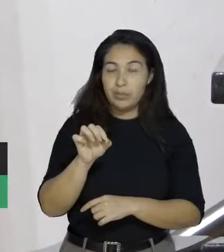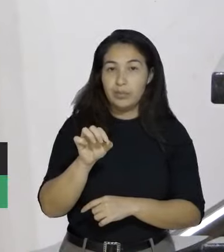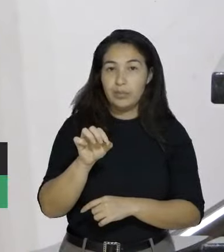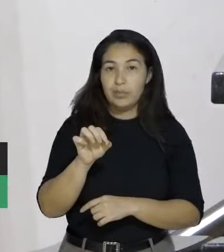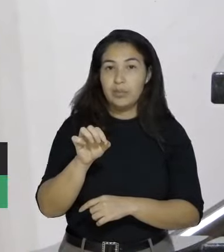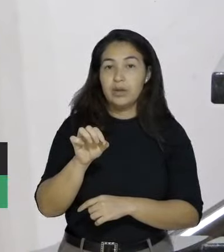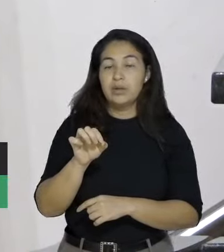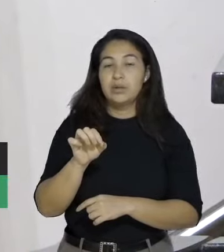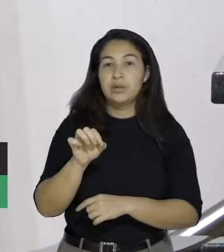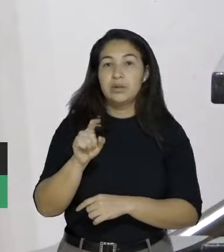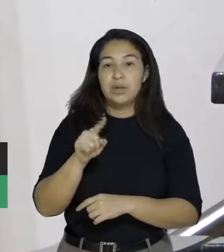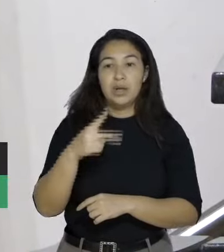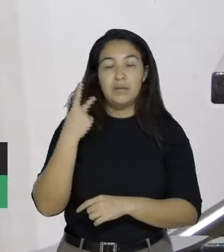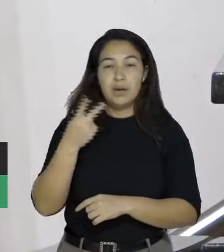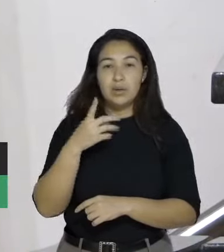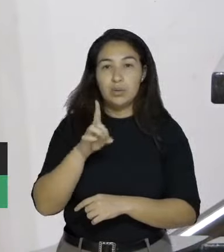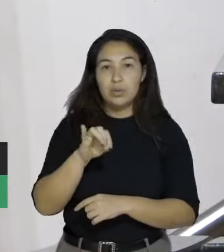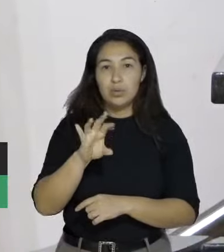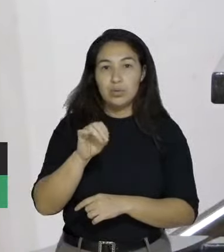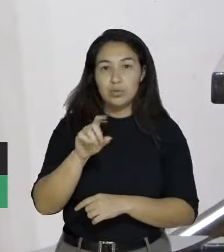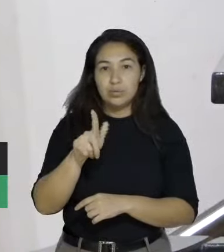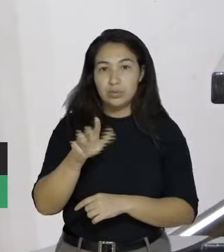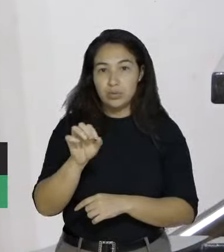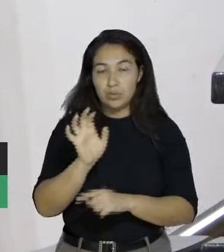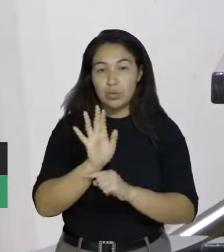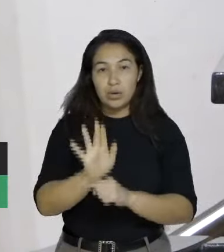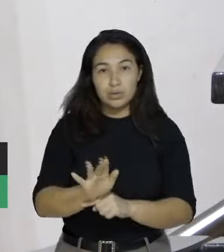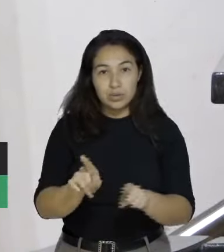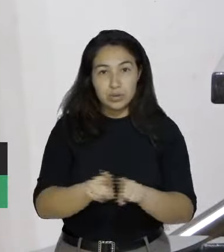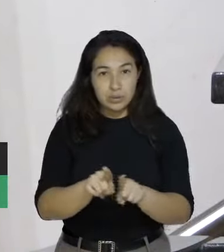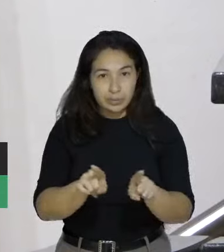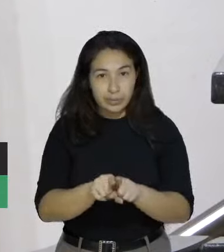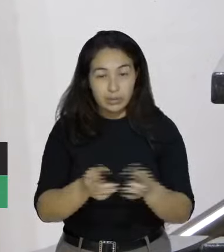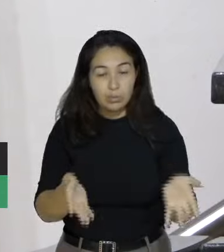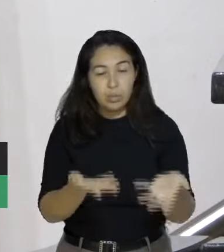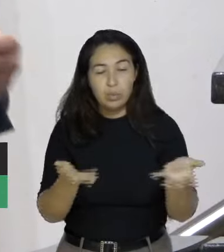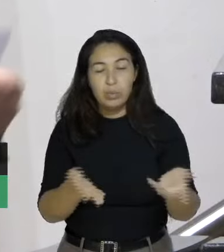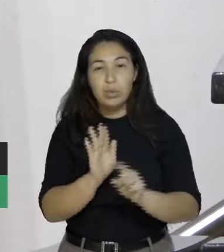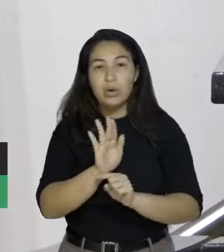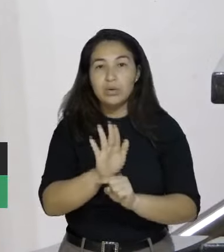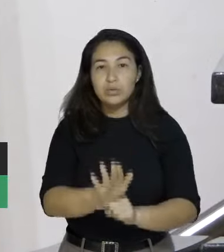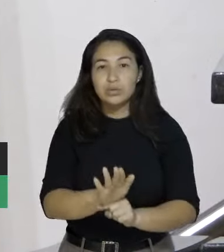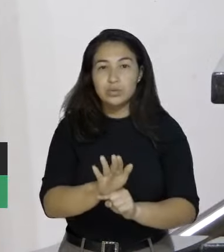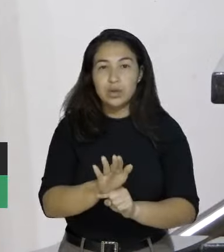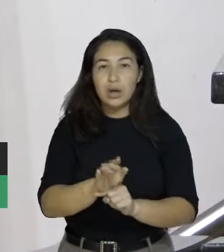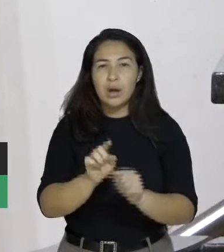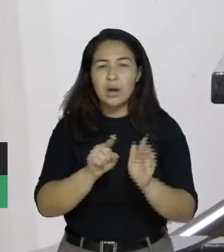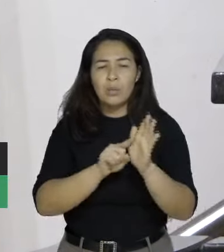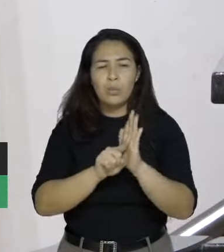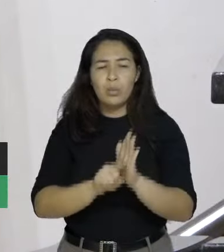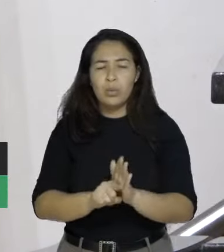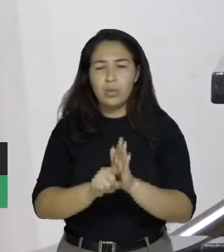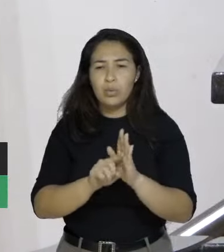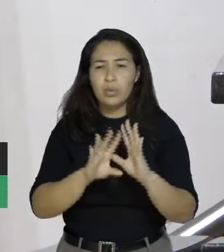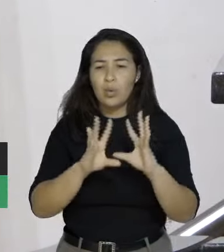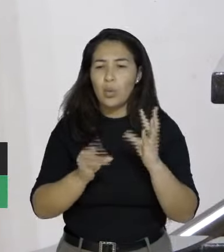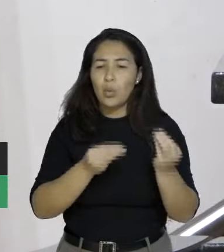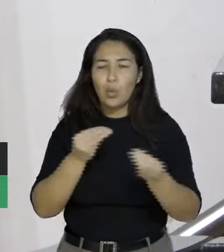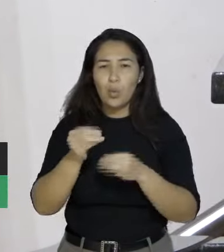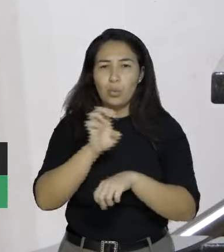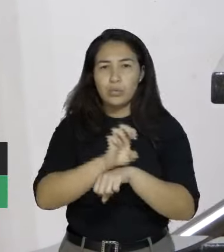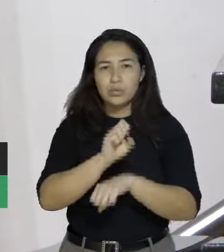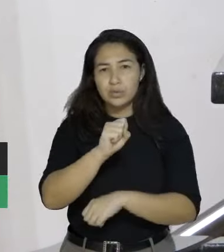Diogo na aqui no município de Porto Belo e que tem esse para ajudar a ter um diagnóstico geral no Estado de Santa Catarina Mas